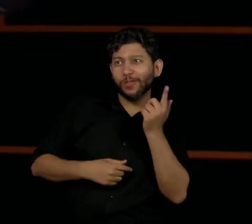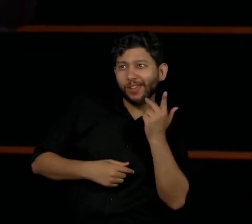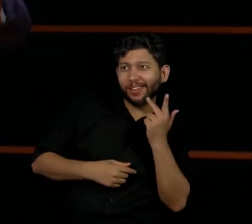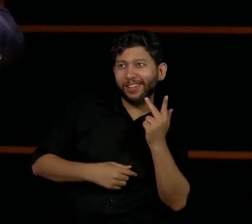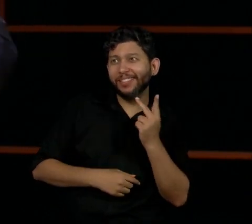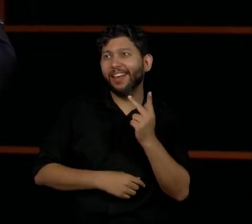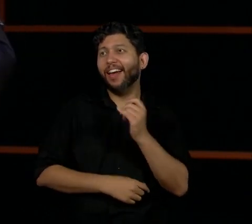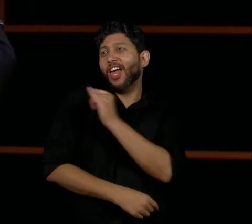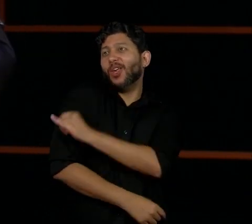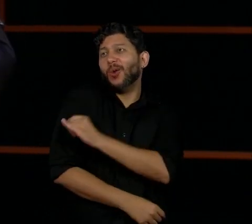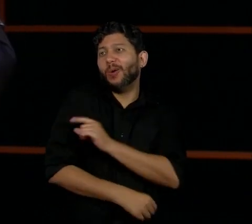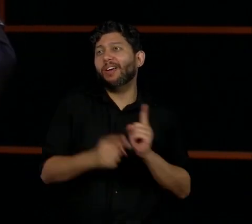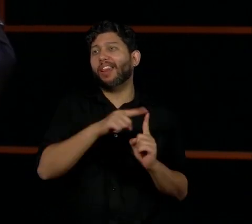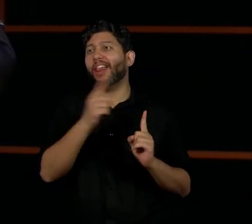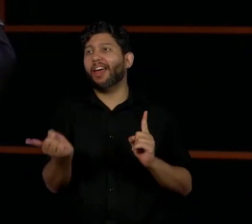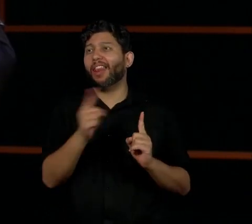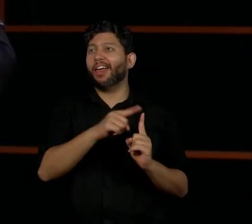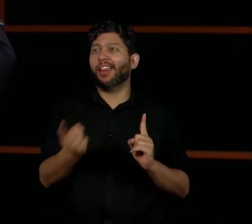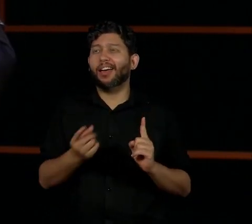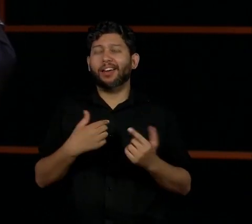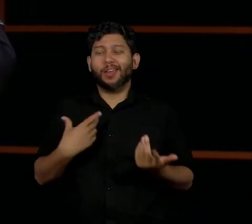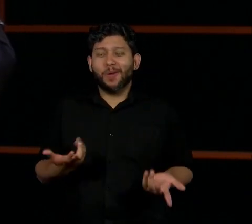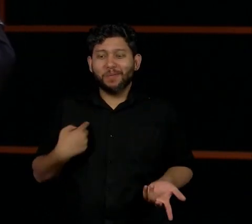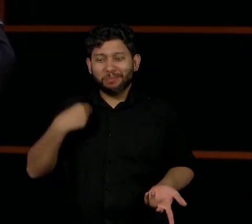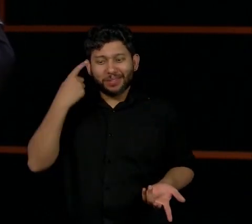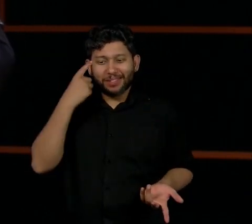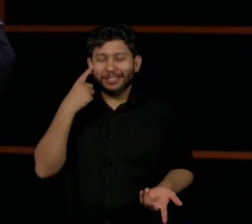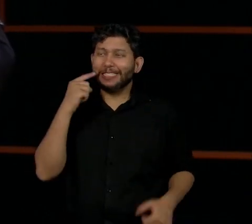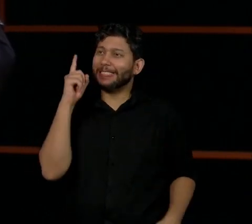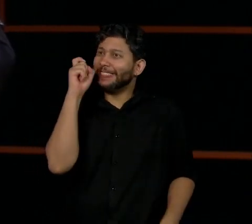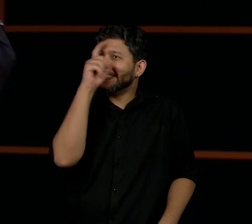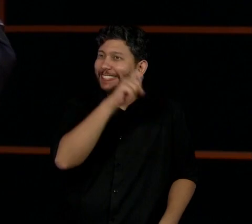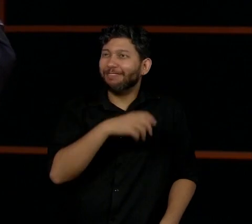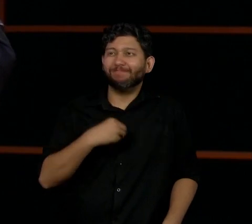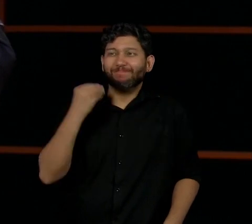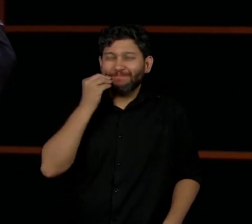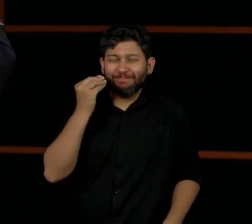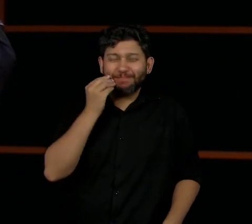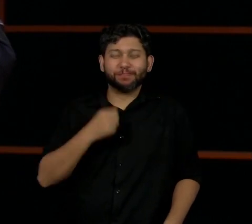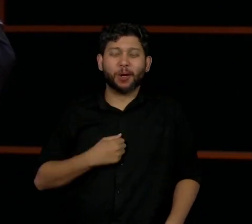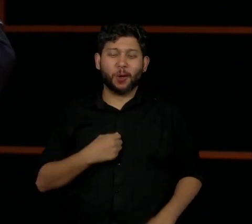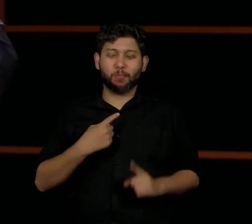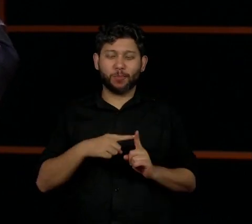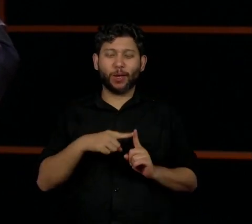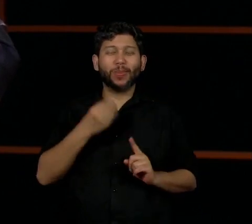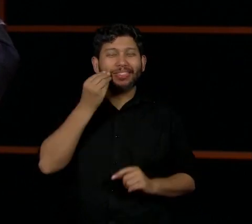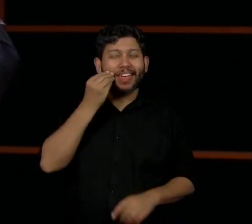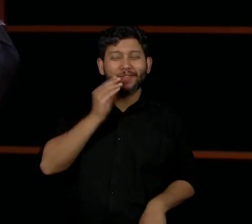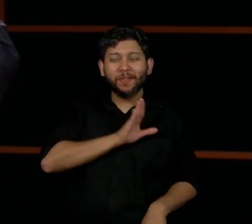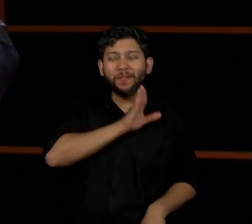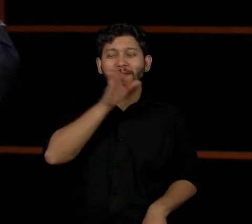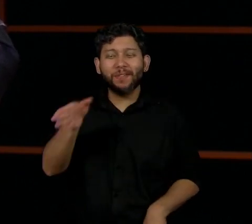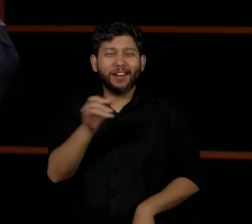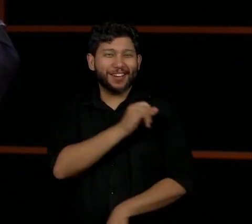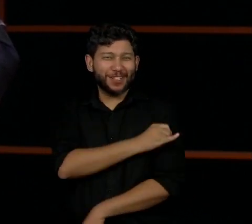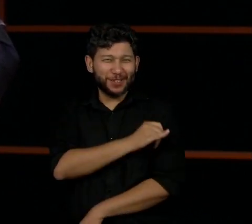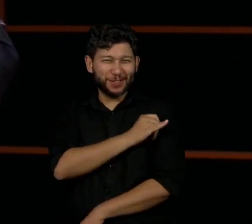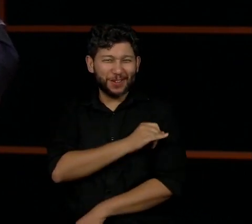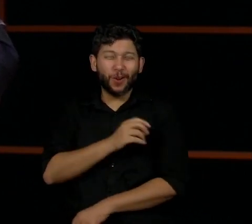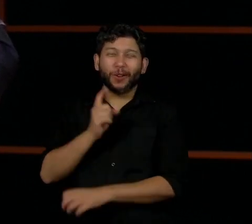que estava na alma daquele garoto ali, porque eu começo a tentar ir para o Rio de Janeiro nessa busca de Chico